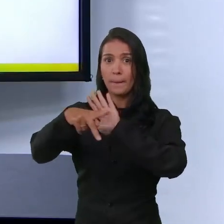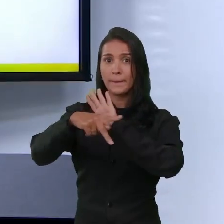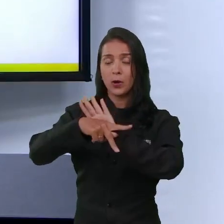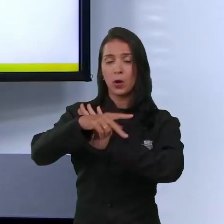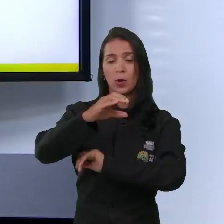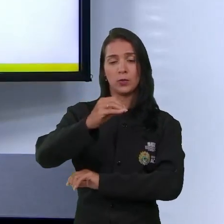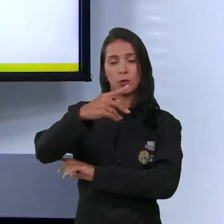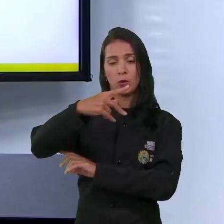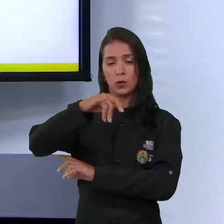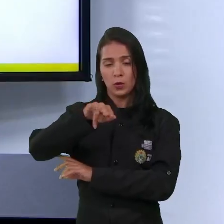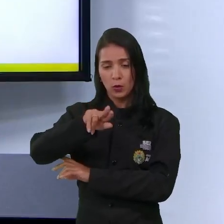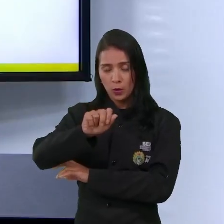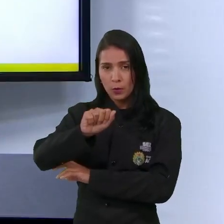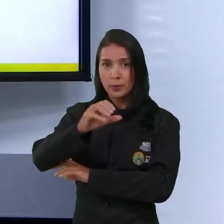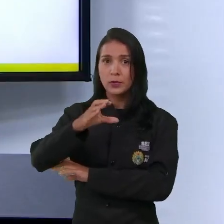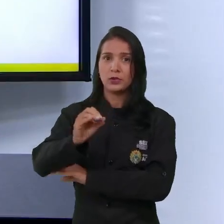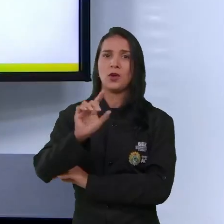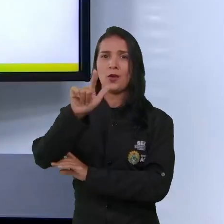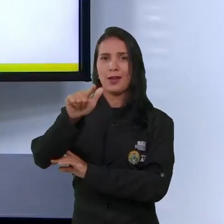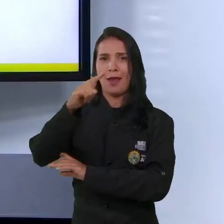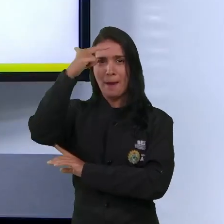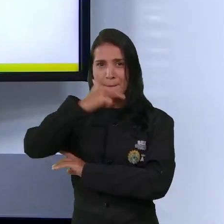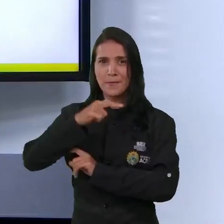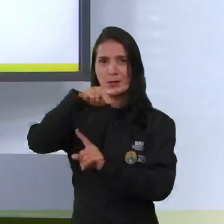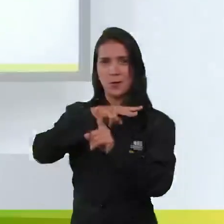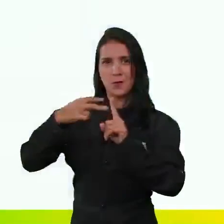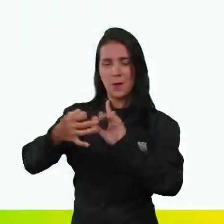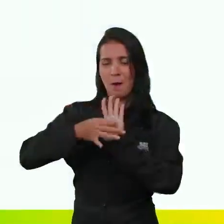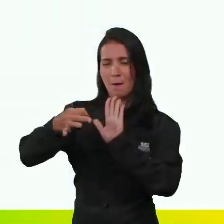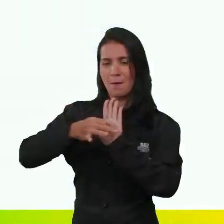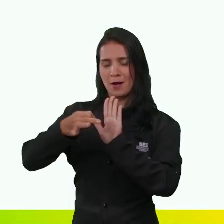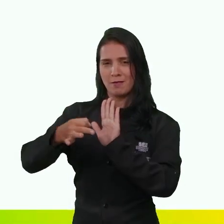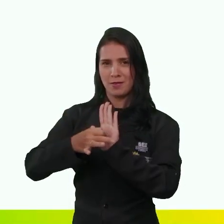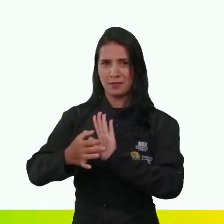posiciona ali sobre algo, certo?